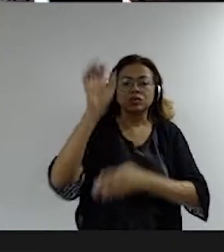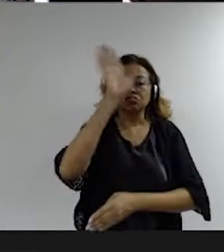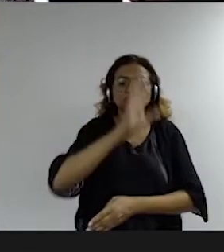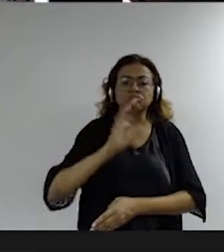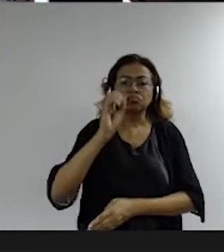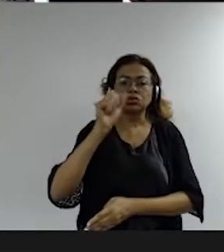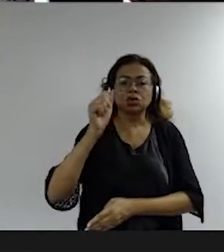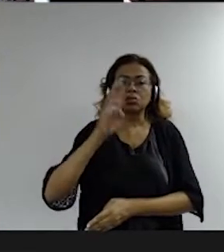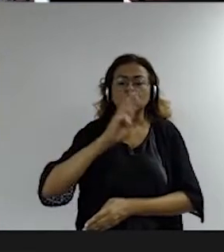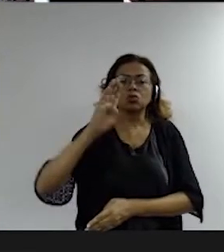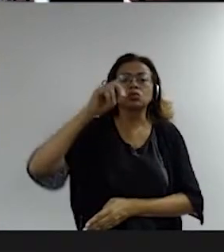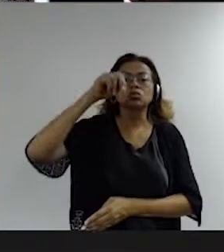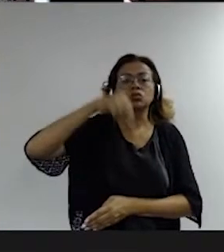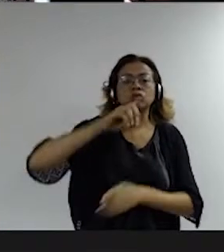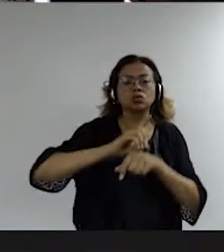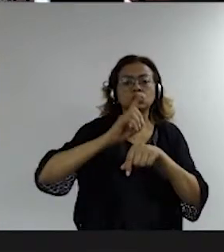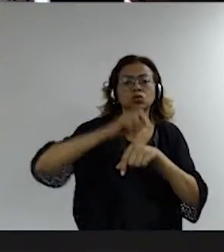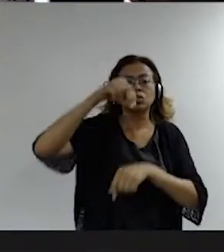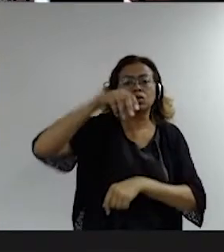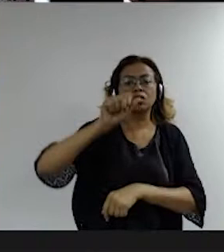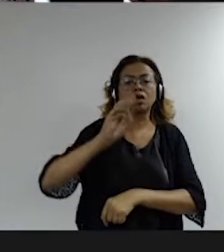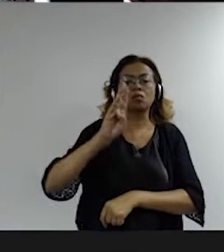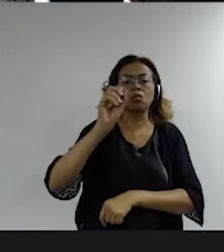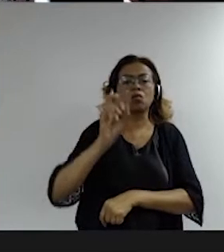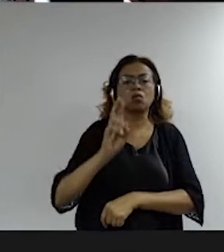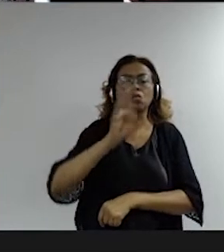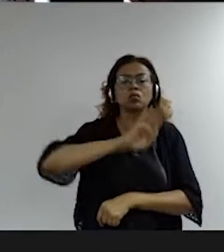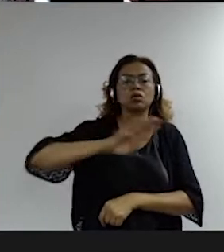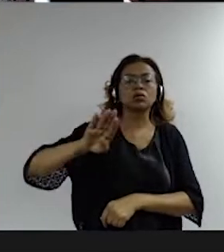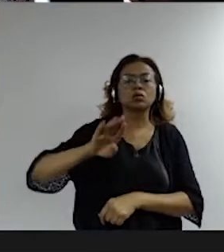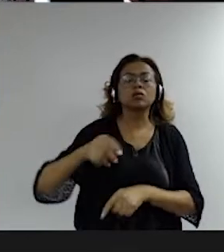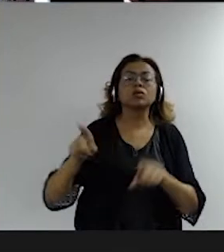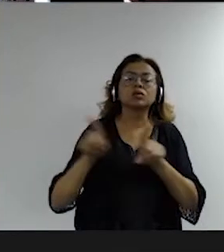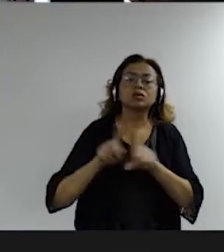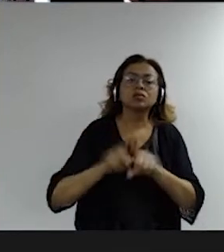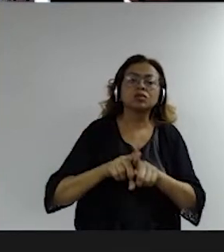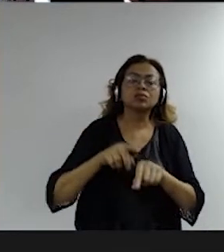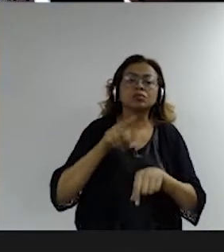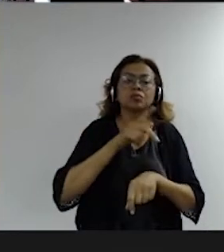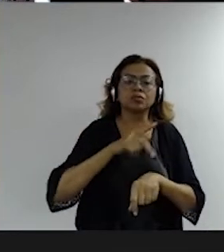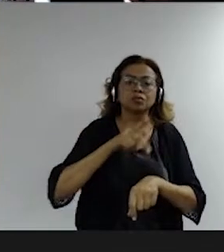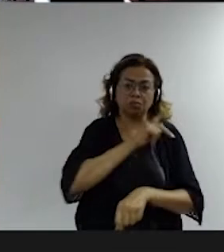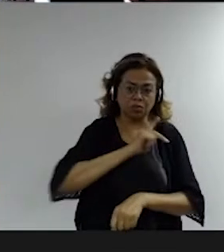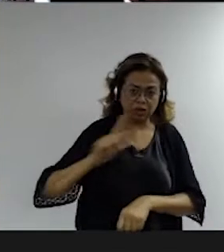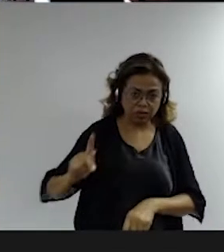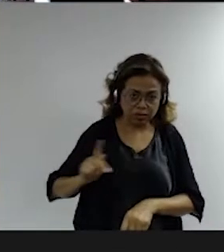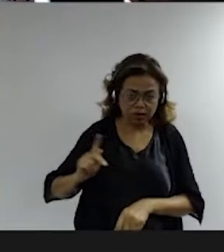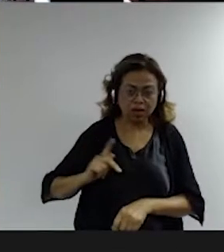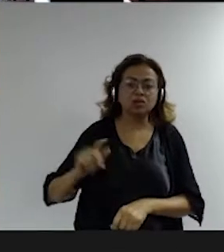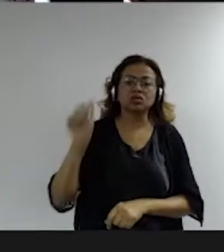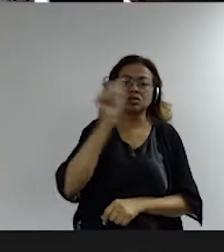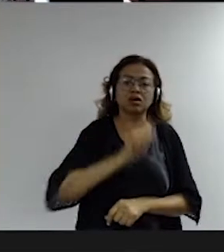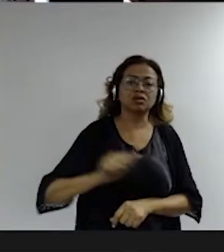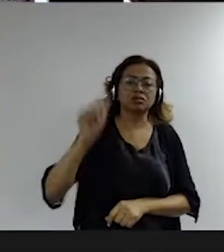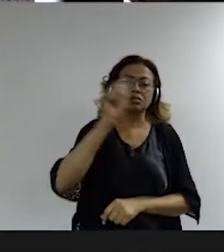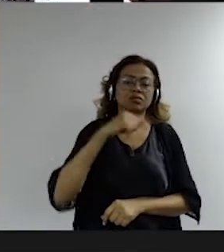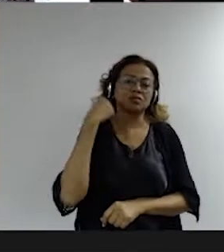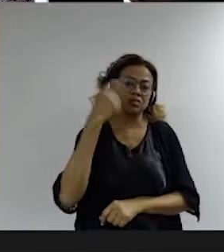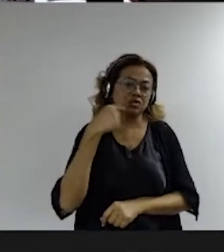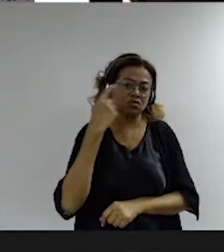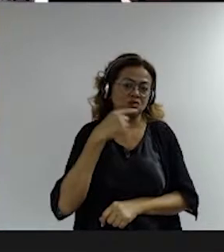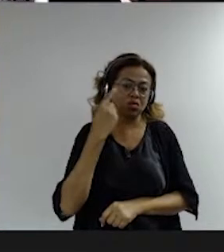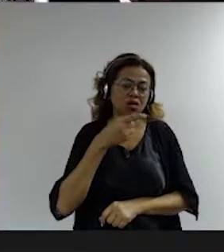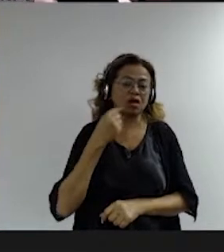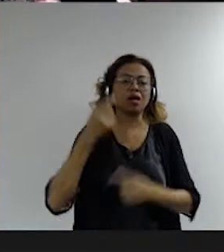Bulhões, o presidente da União Ibero-Americana de Associações de